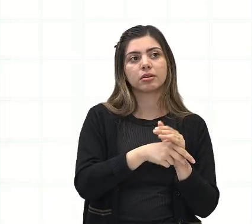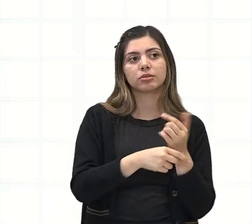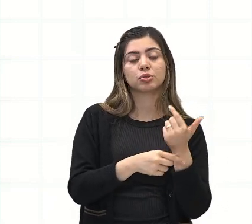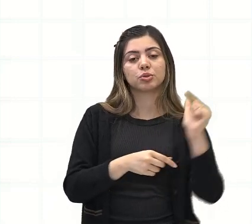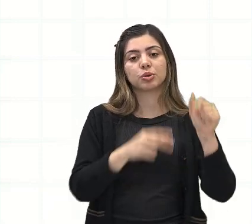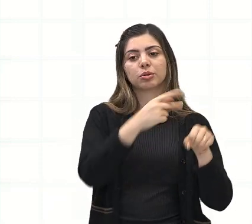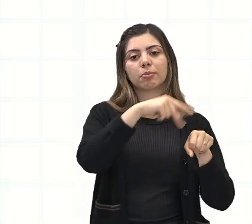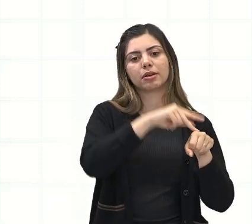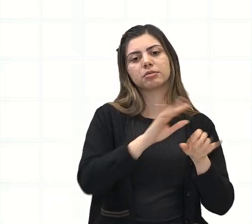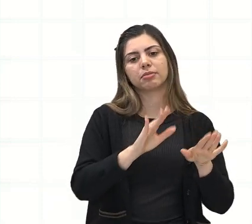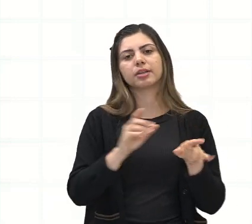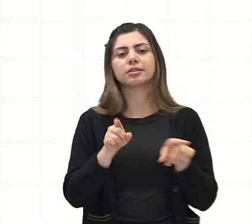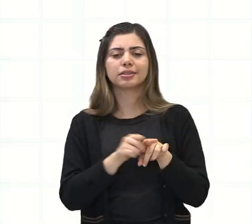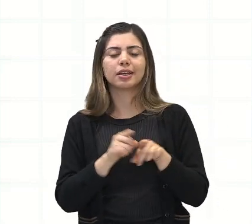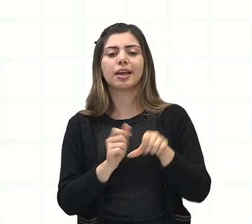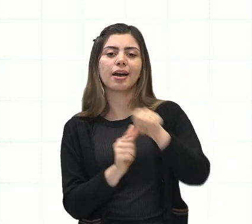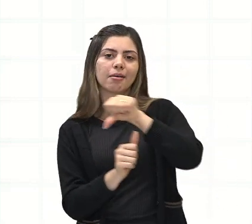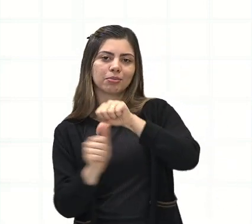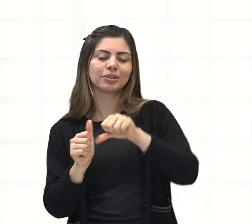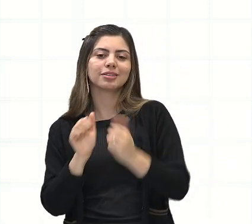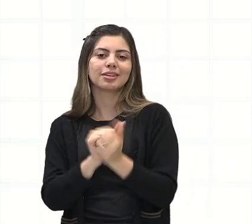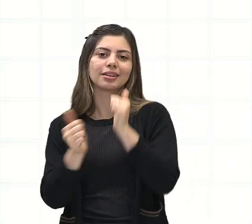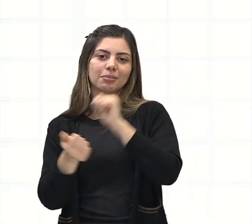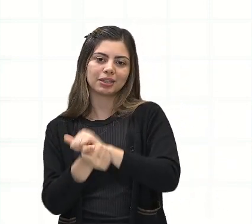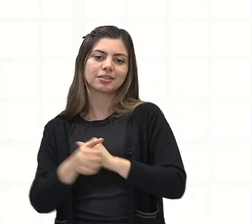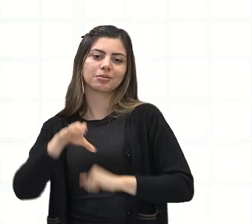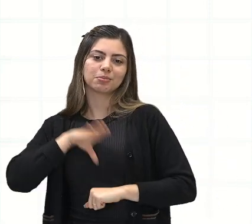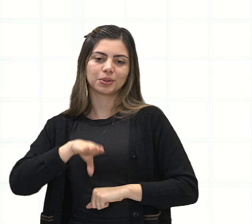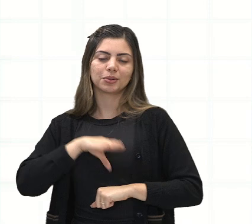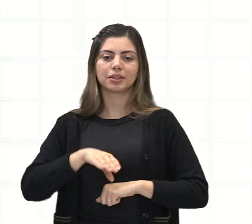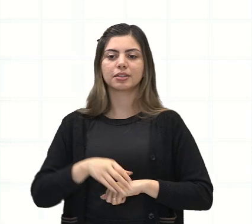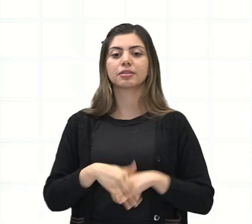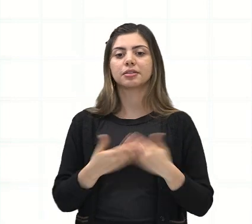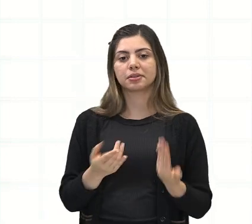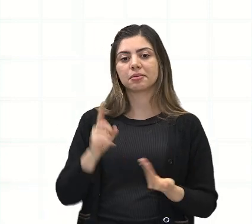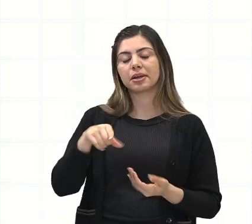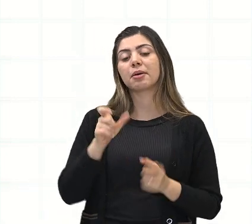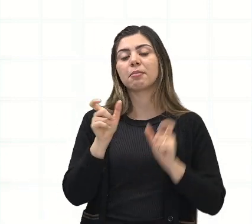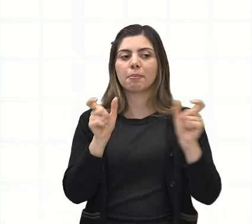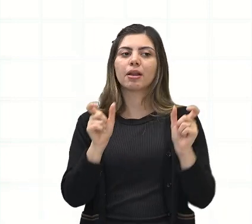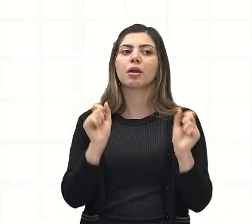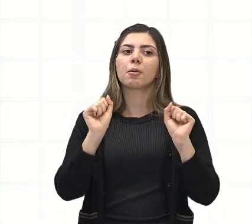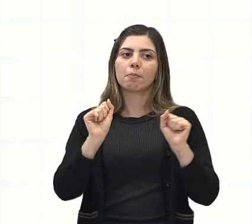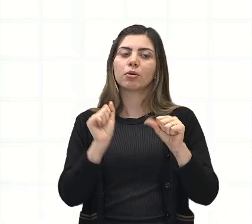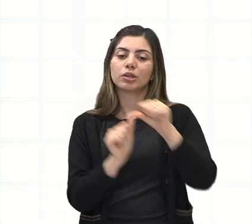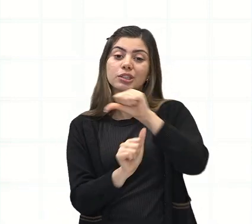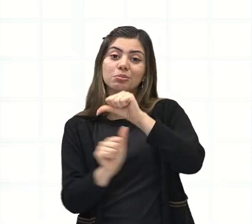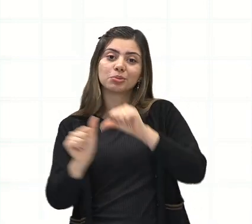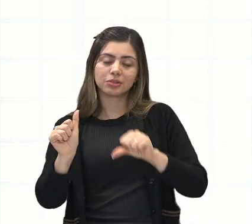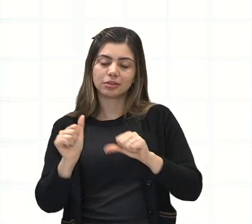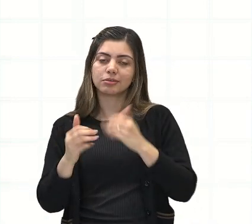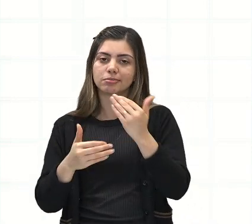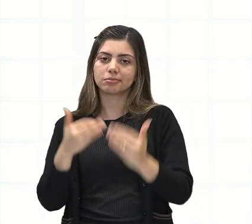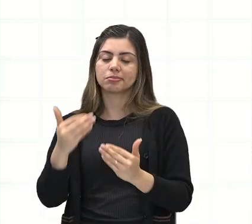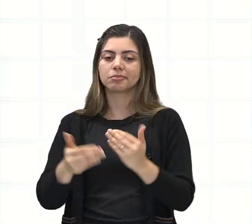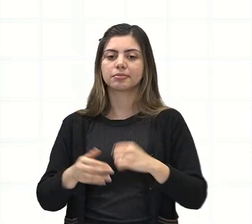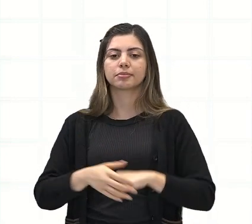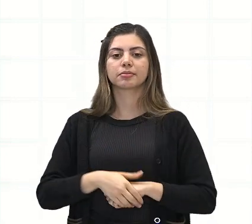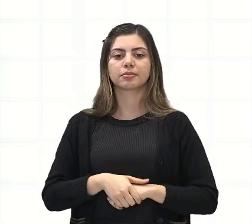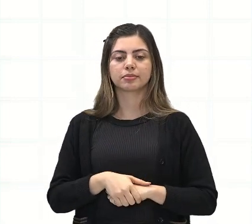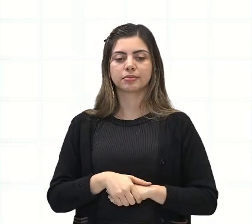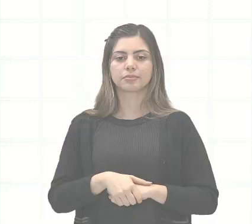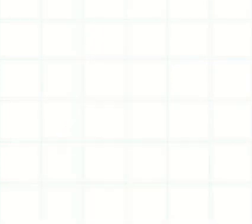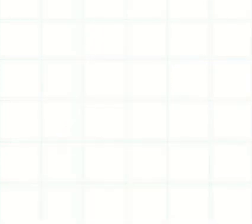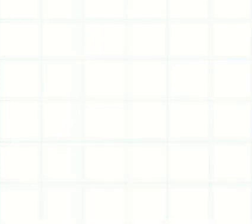já fazem alguma espécie de adaptação. Então é uma palavra que pode ainda estar em processo e isso também depende muito do